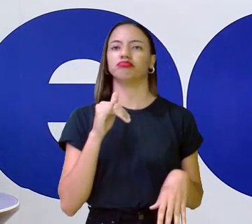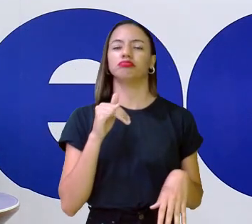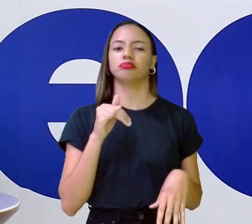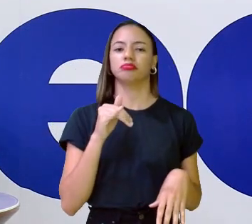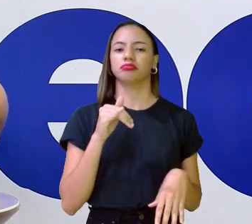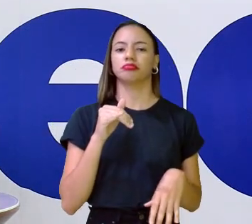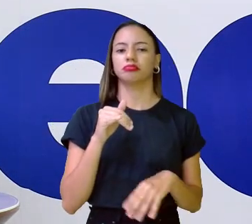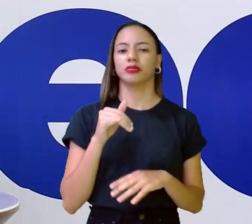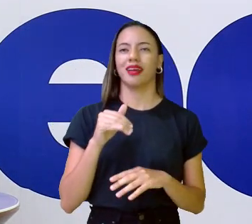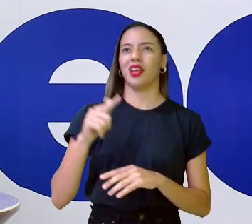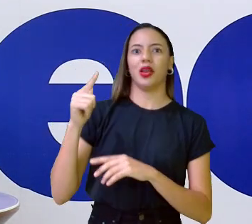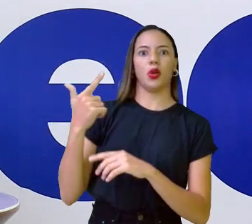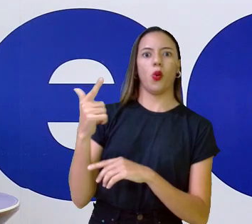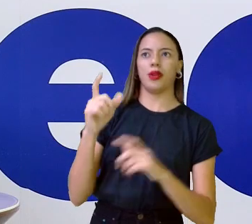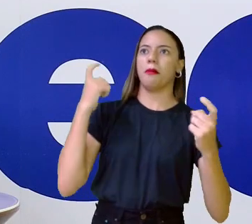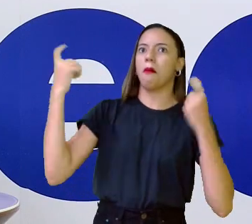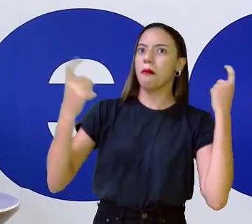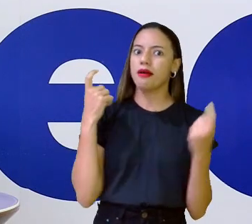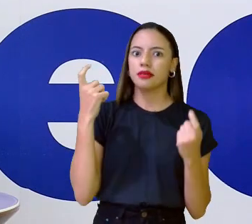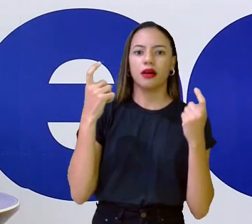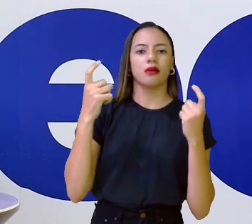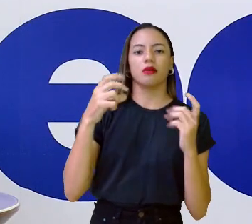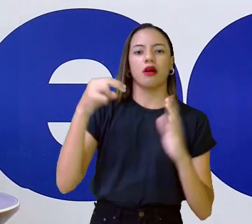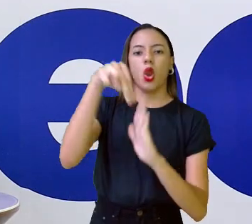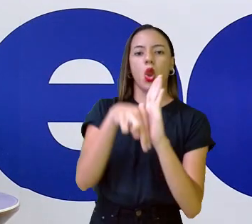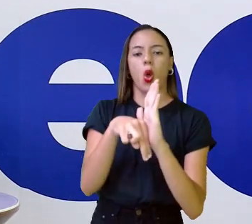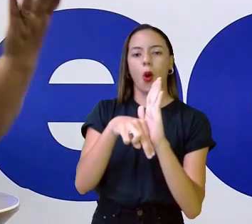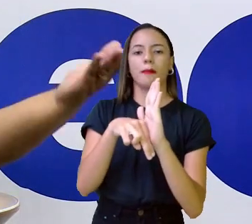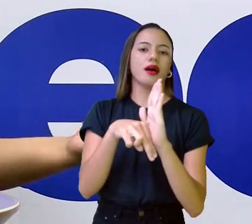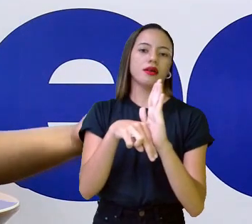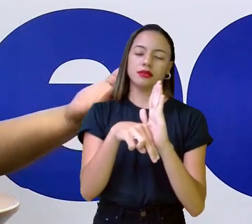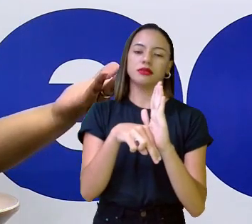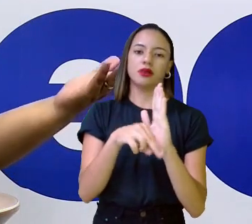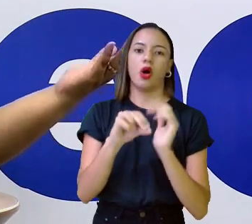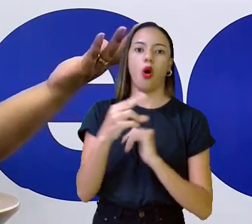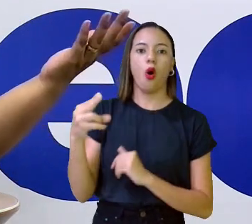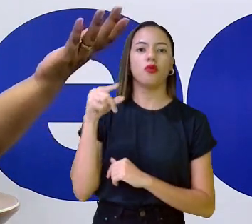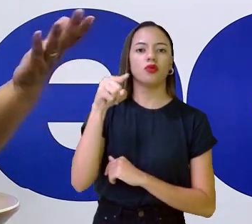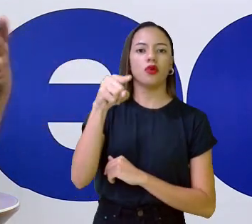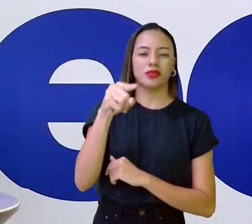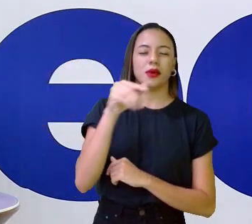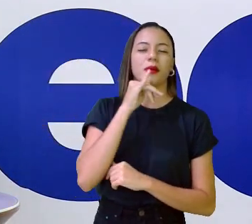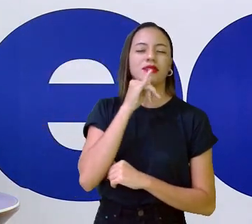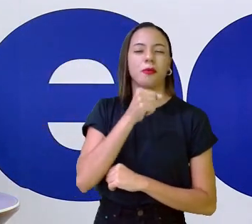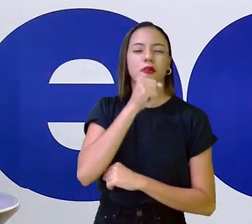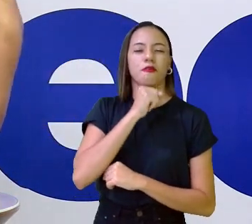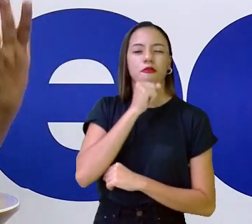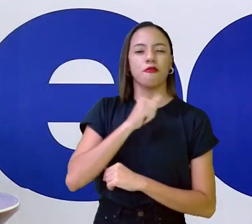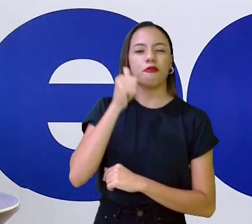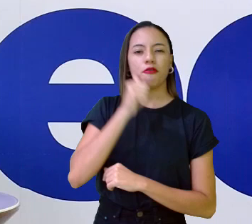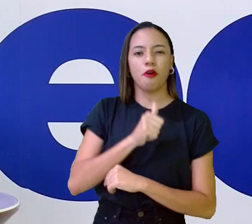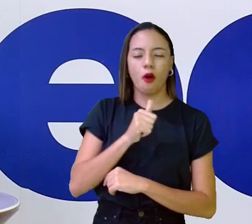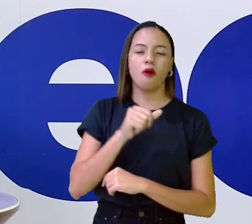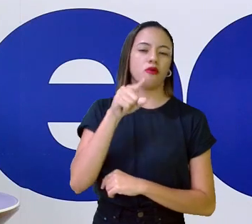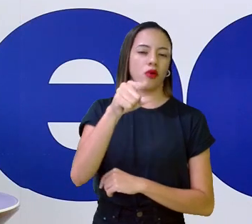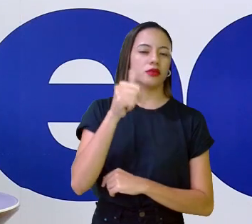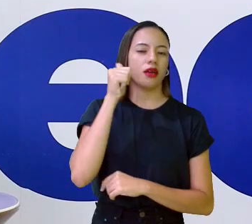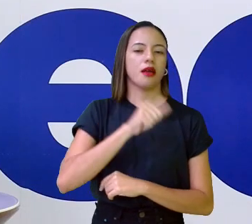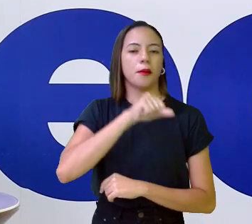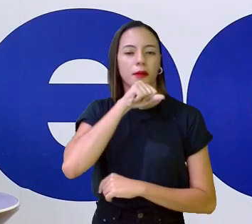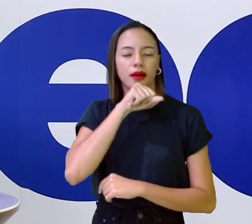está começando a falar, né? Você que é vó, por exemplo, você que já é mãe,